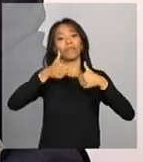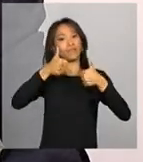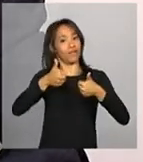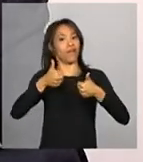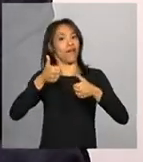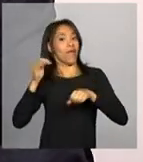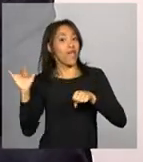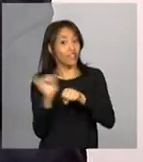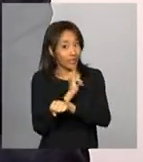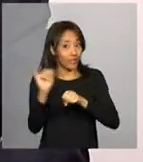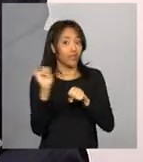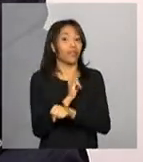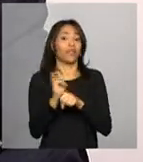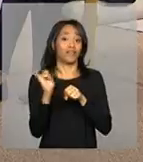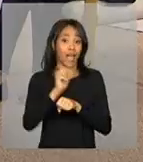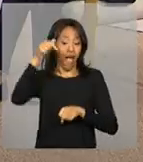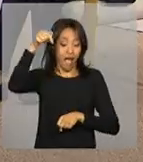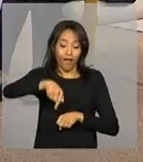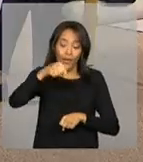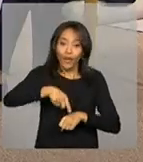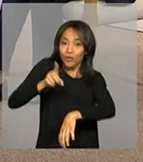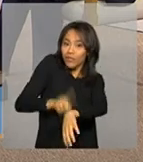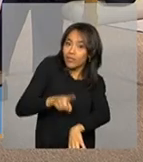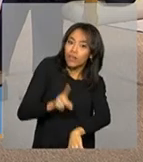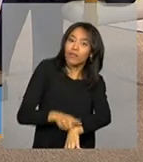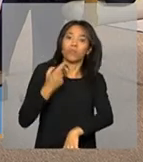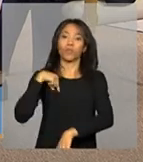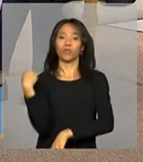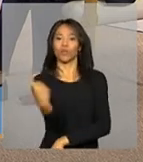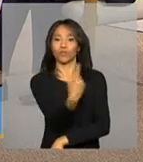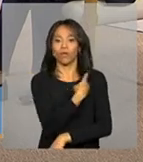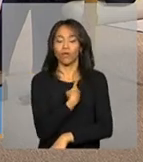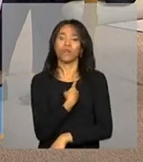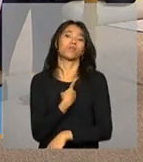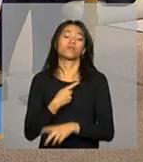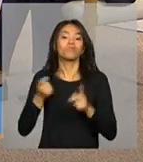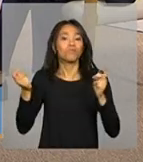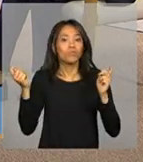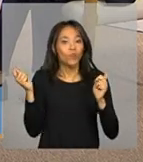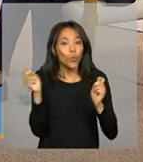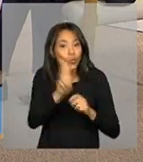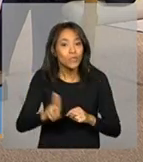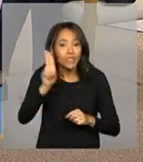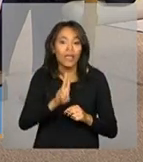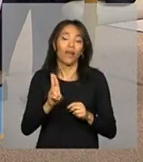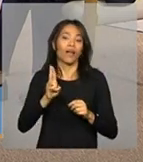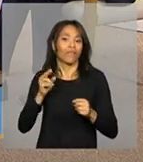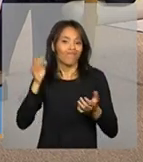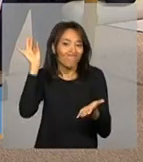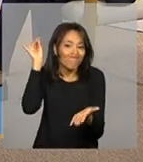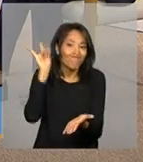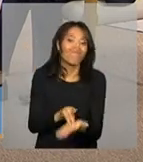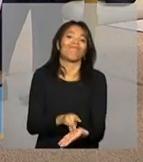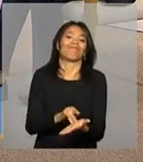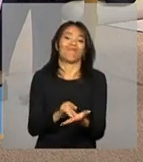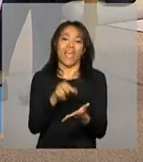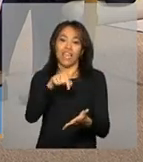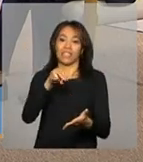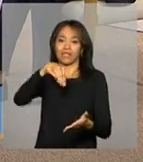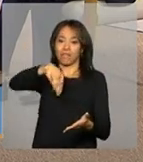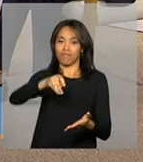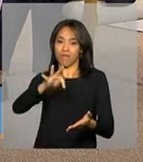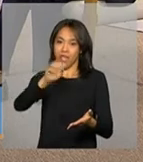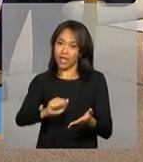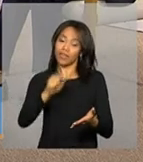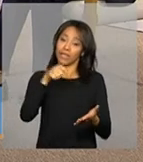estratégico Olha esse é o momento de nós inserirmos essas metas e de nós podemos colocar esse pano por